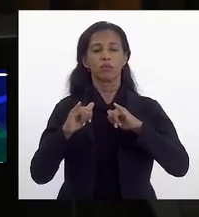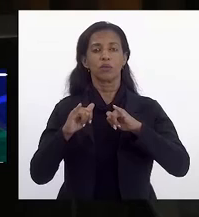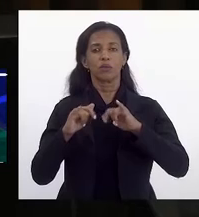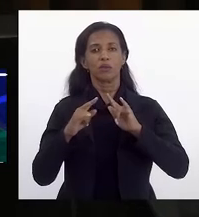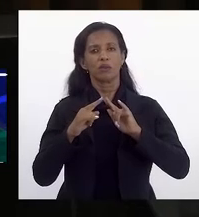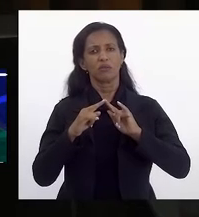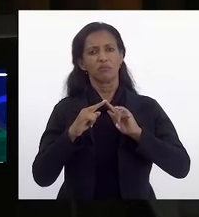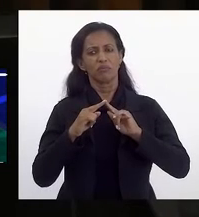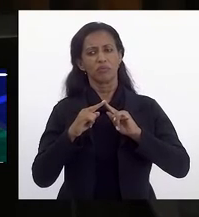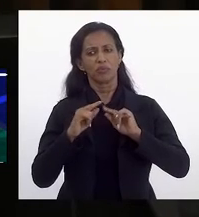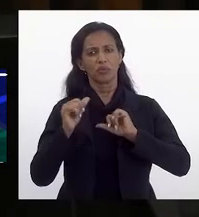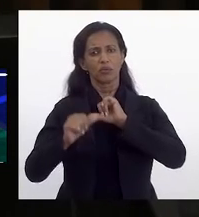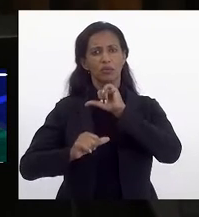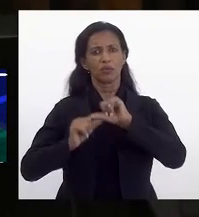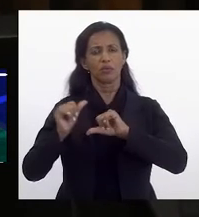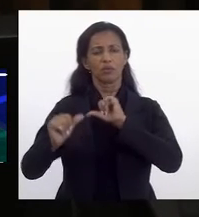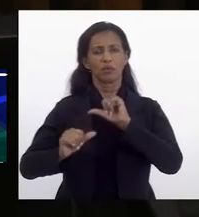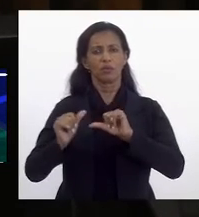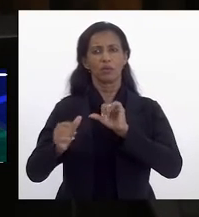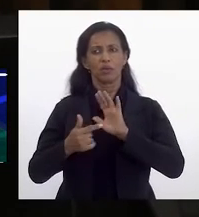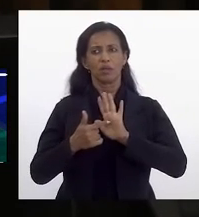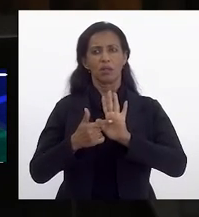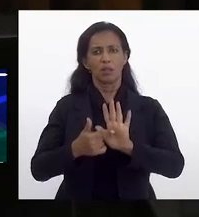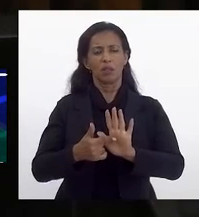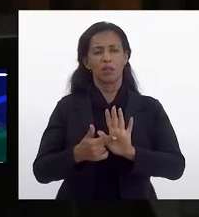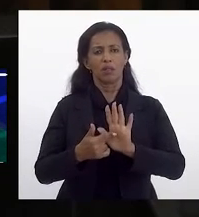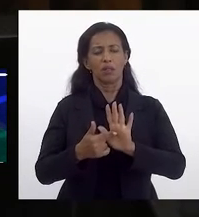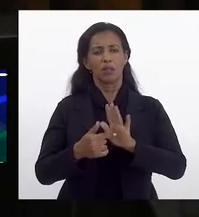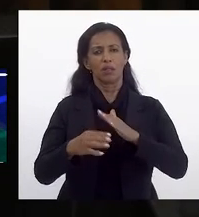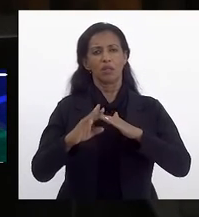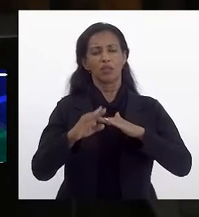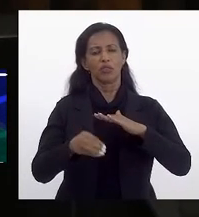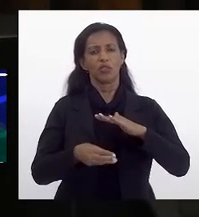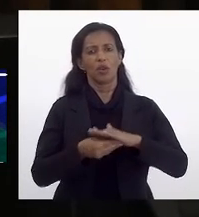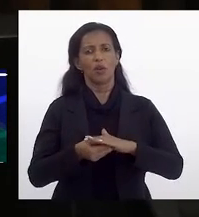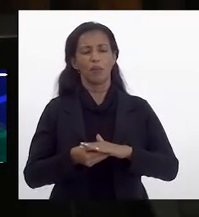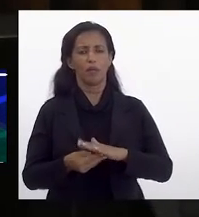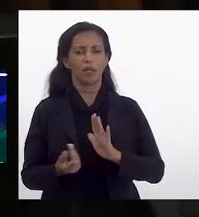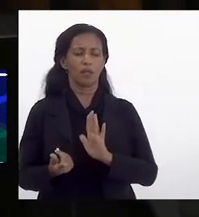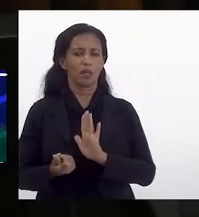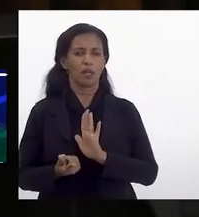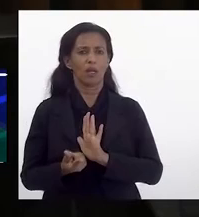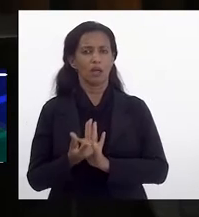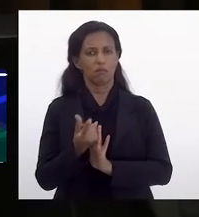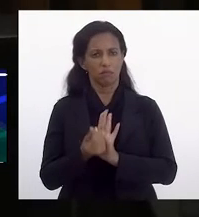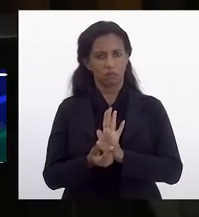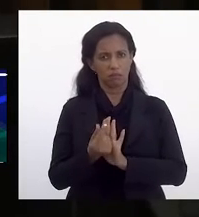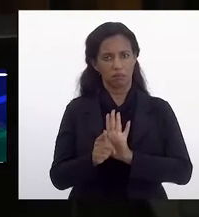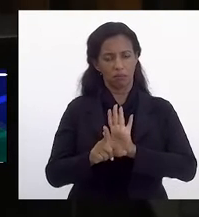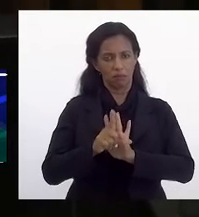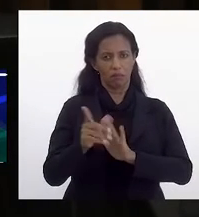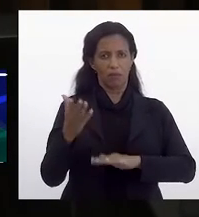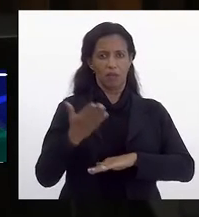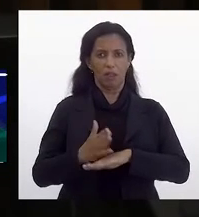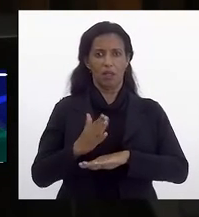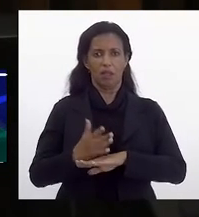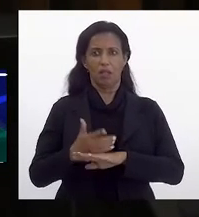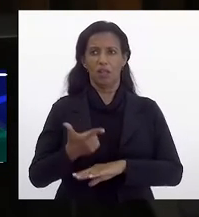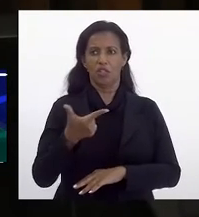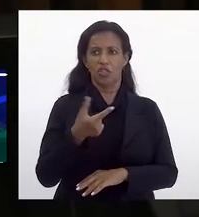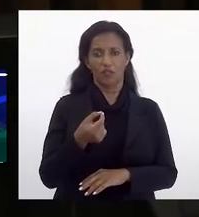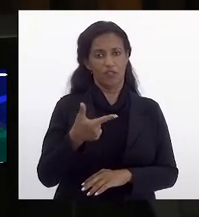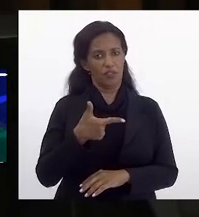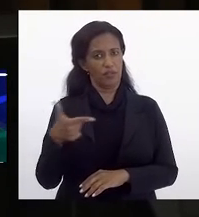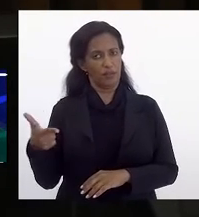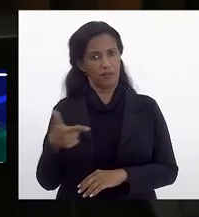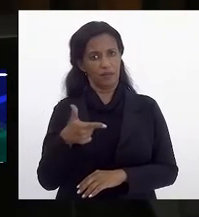prorrogação de apresentação de emendas ao projeto de lei orçamentária, exercício de